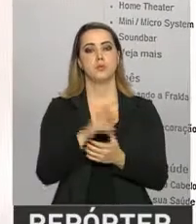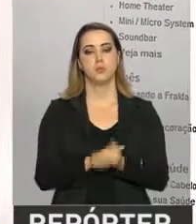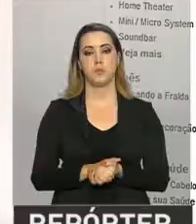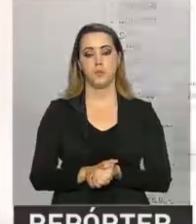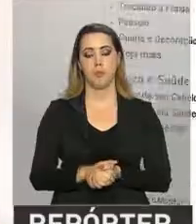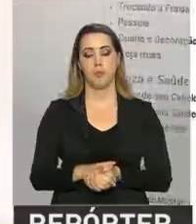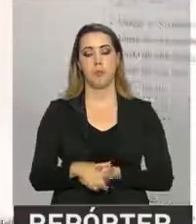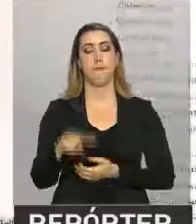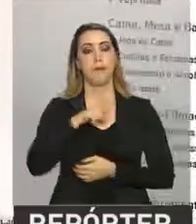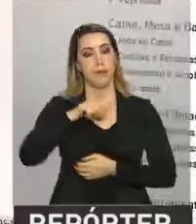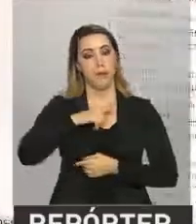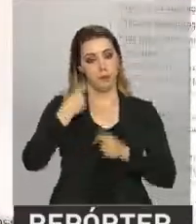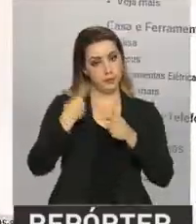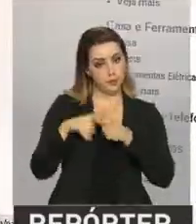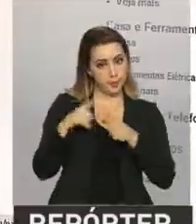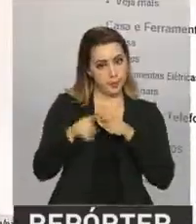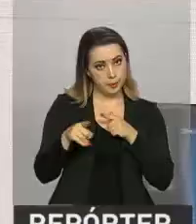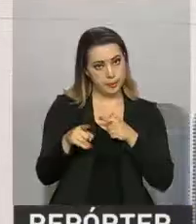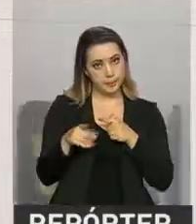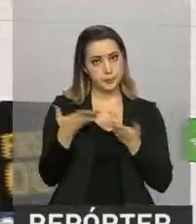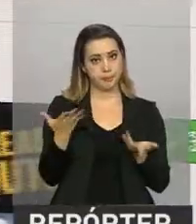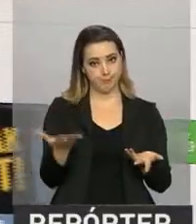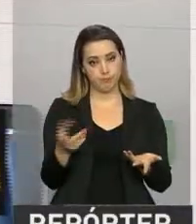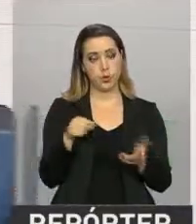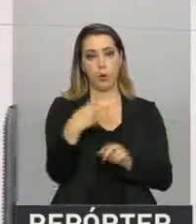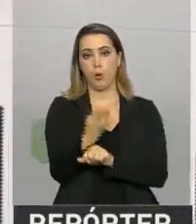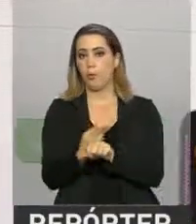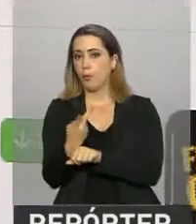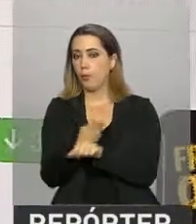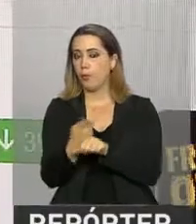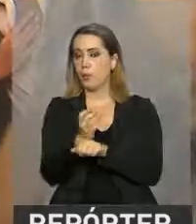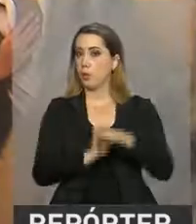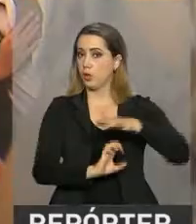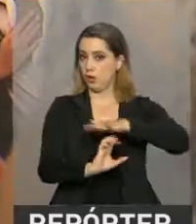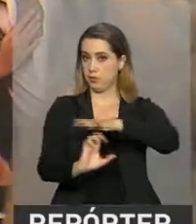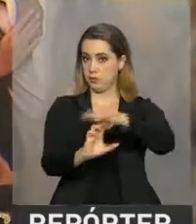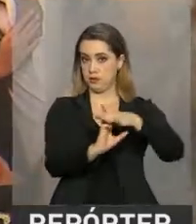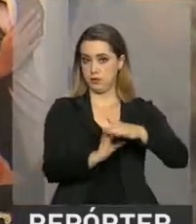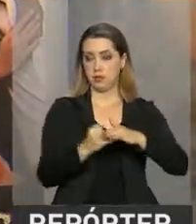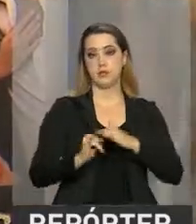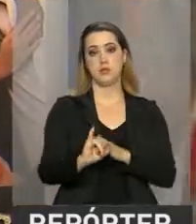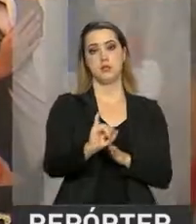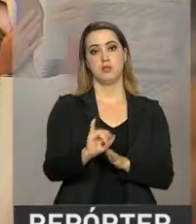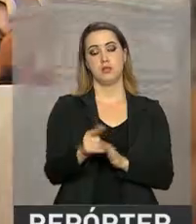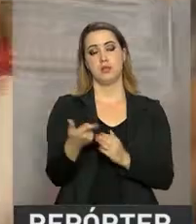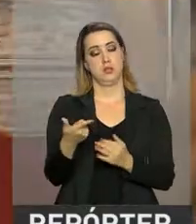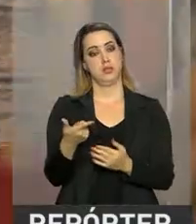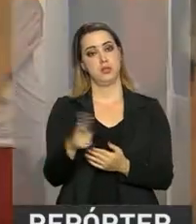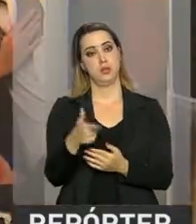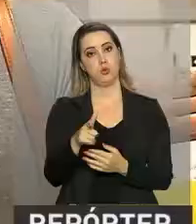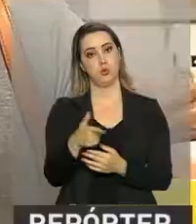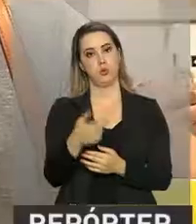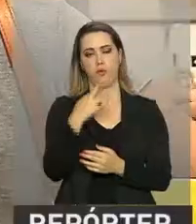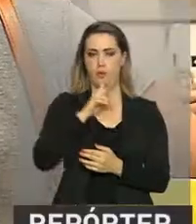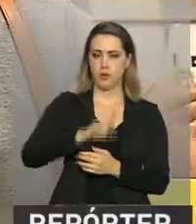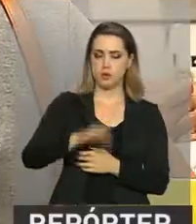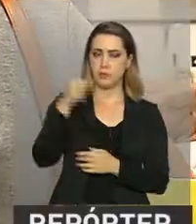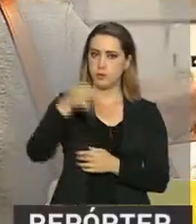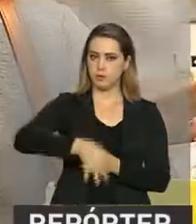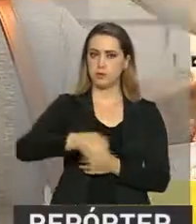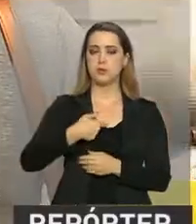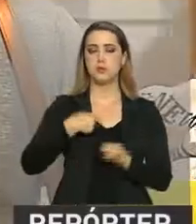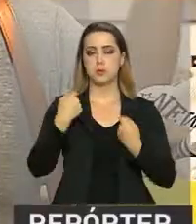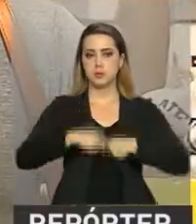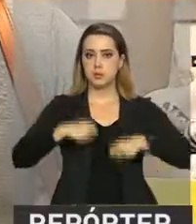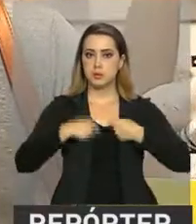problemas nos sites de comércio eletrônico procure fornecedor em caso de não ser devidamente atendido o consumidor